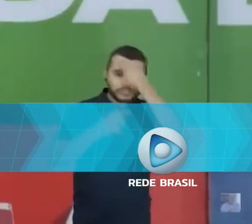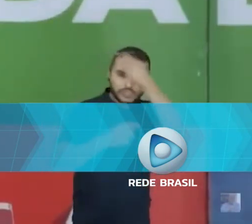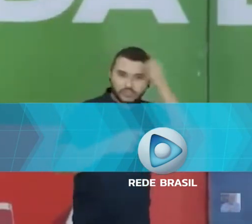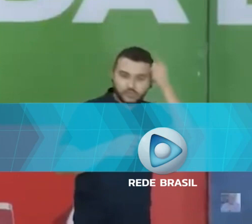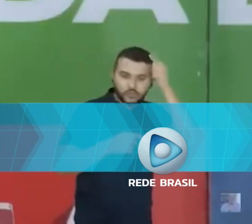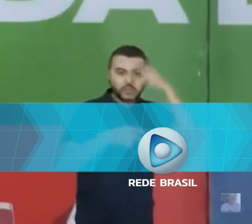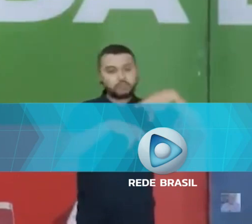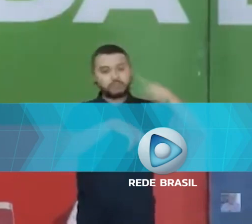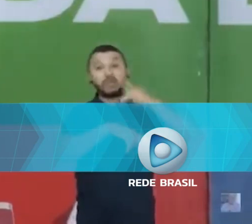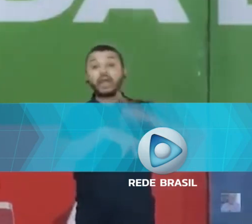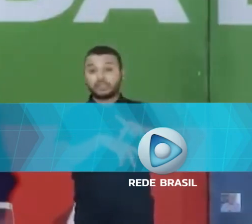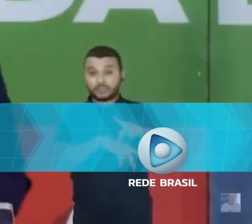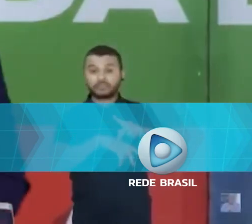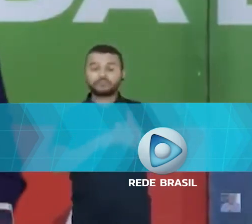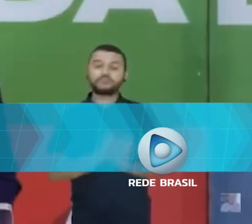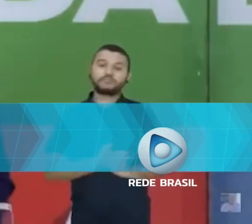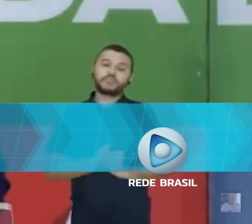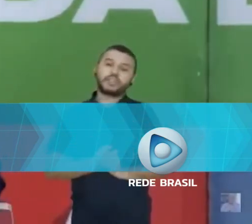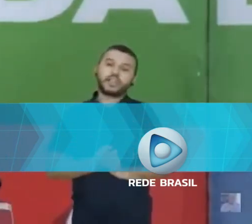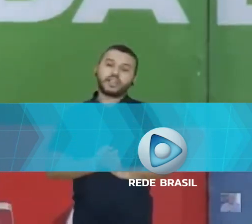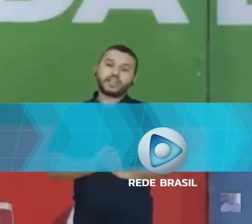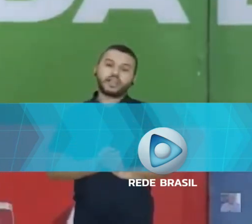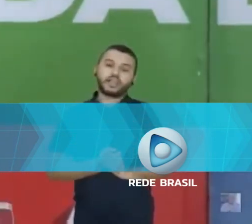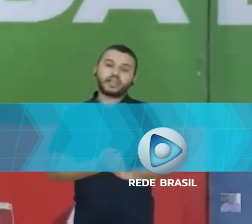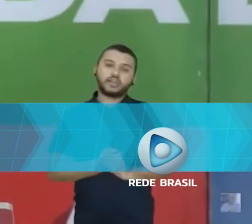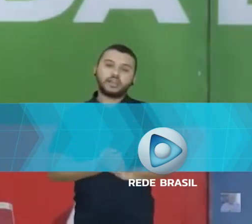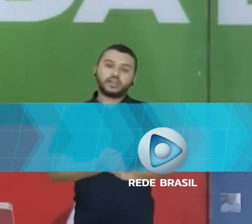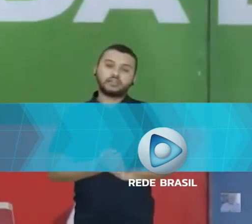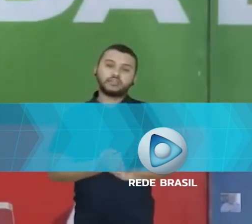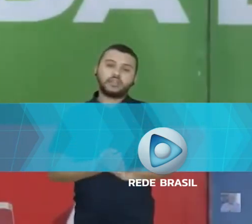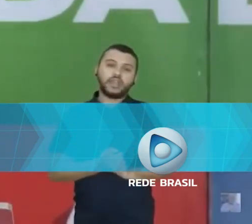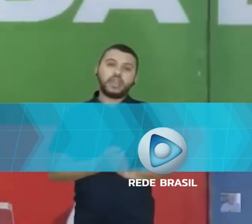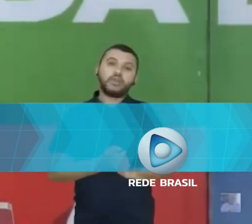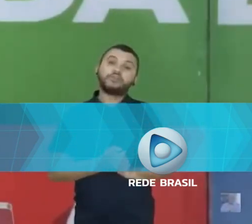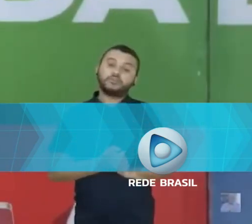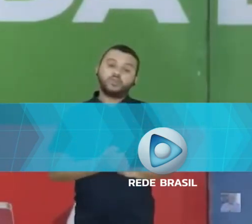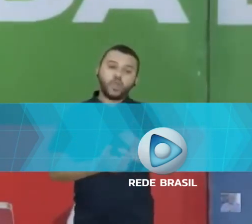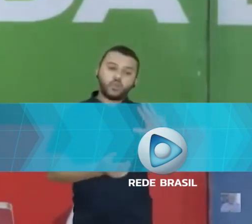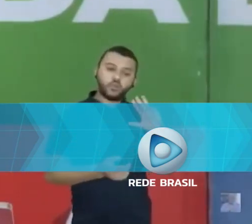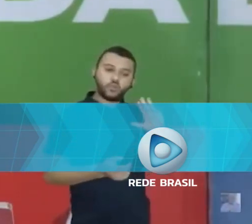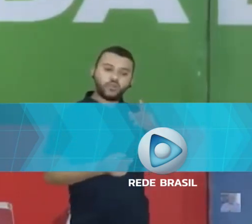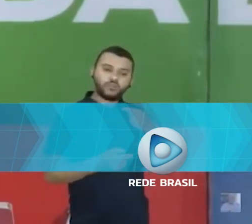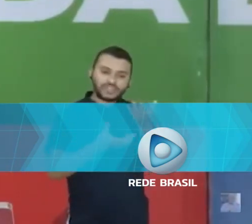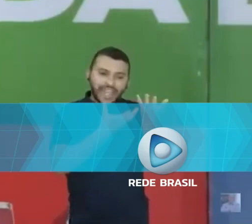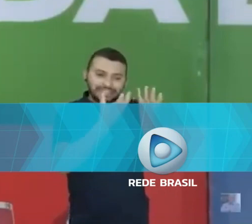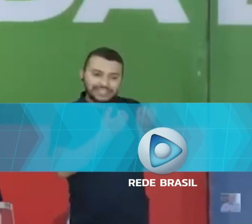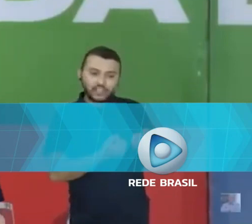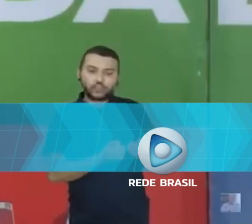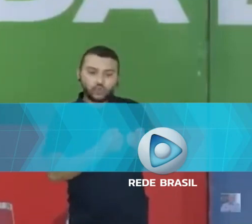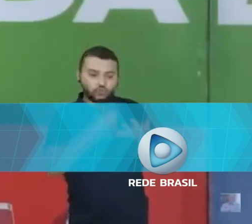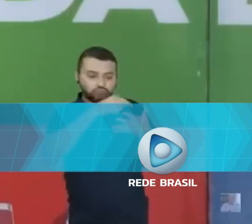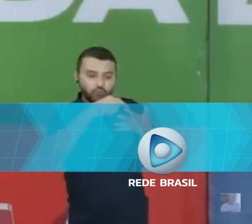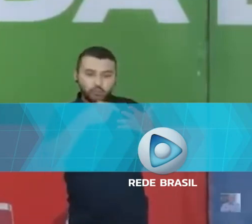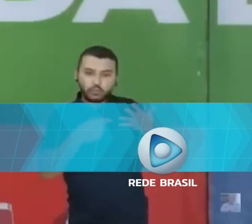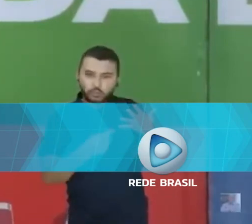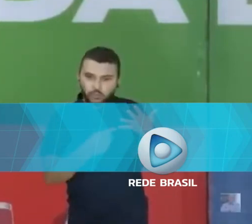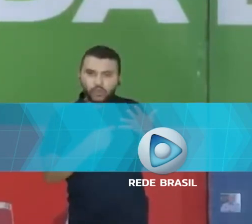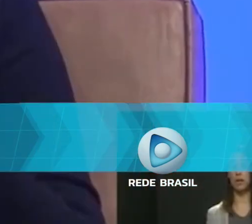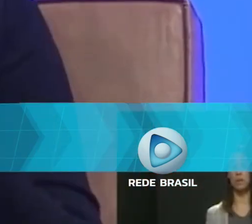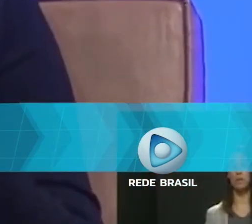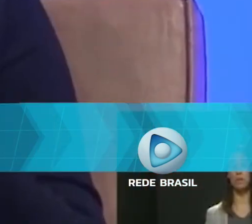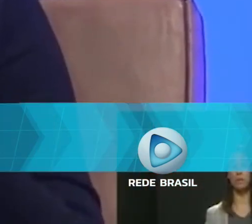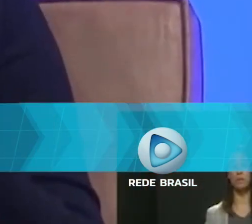São Paulo. Ela chegou a 6,34% dos votos válidos no estado, um de seus melhores desempenhos na eleição do dia 2.